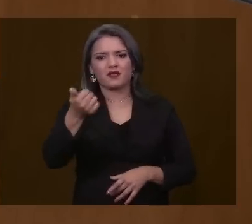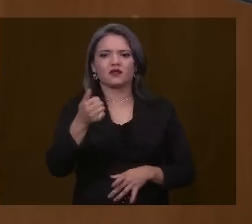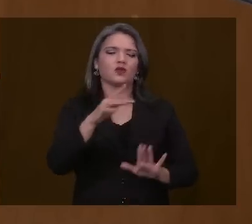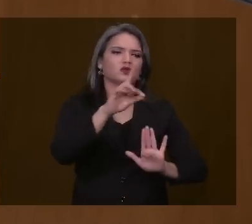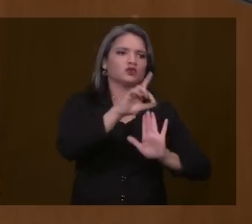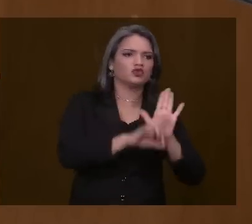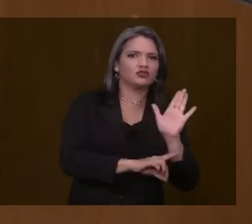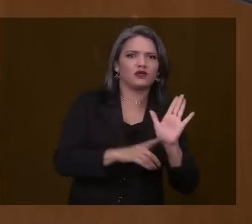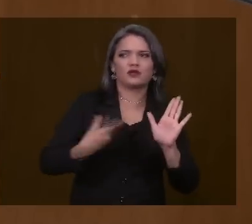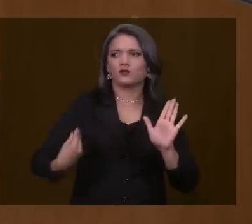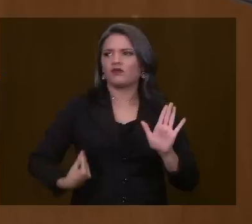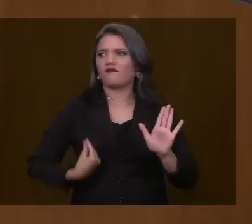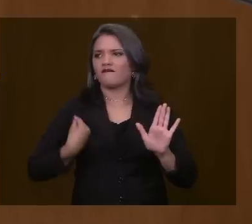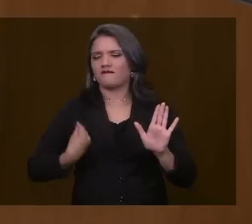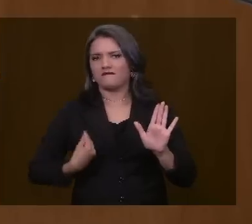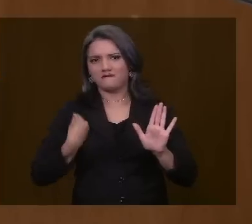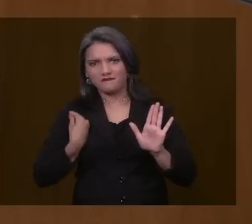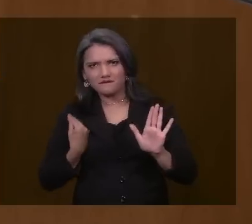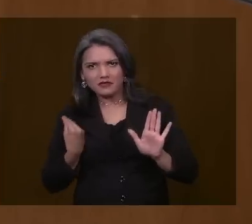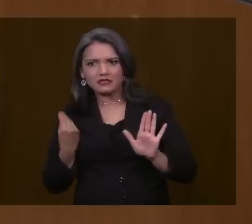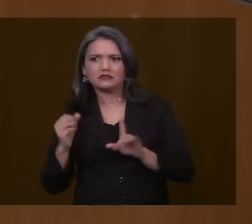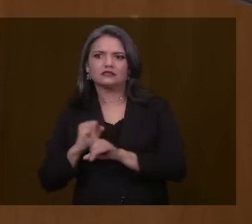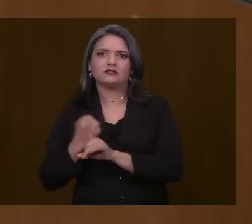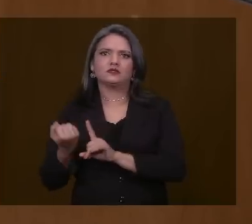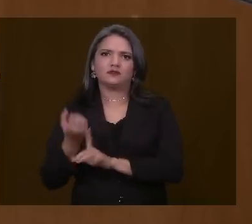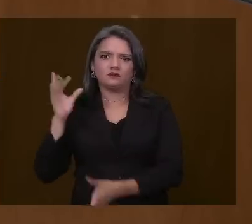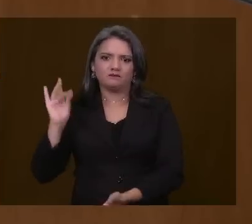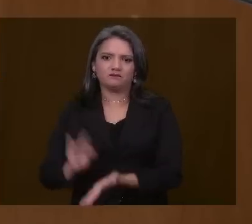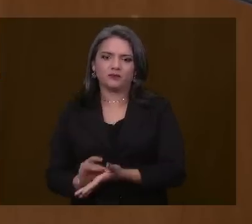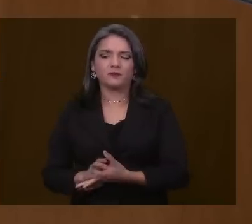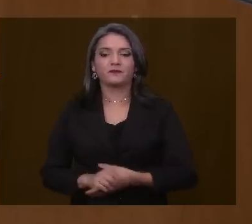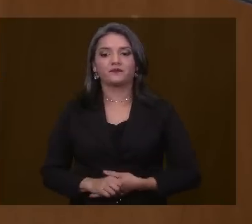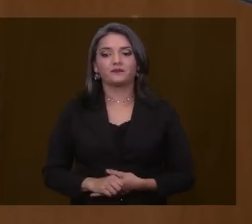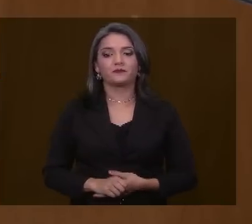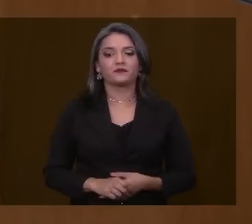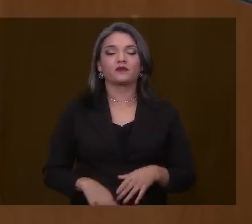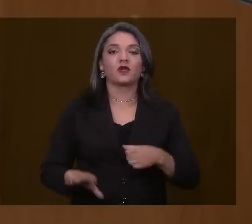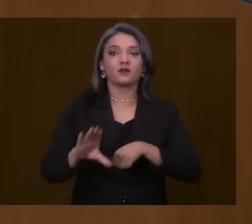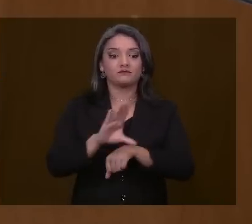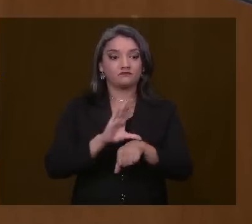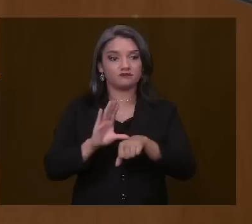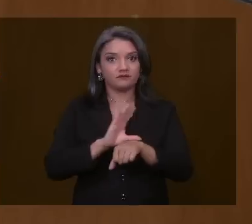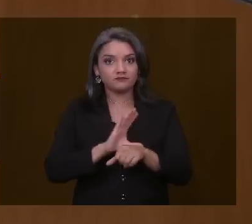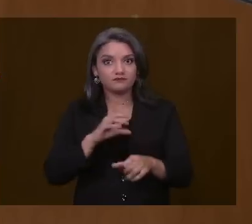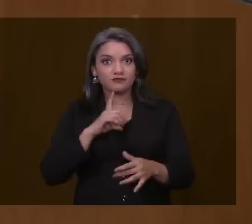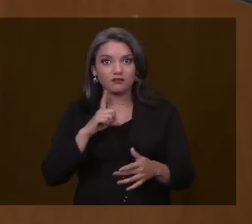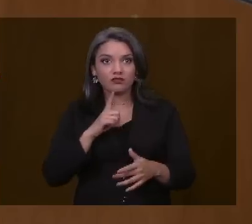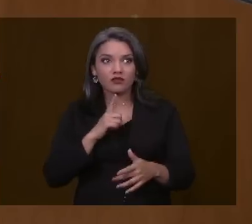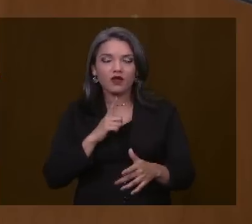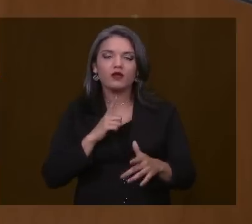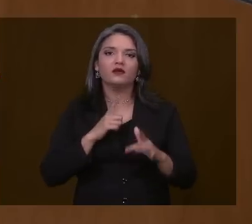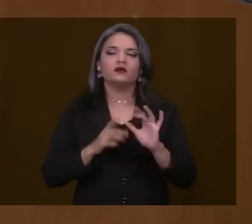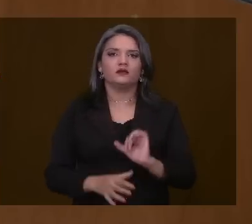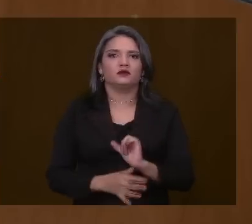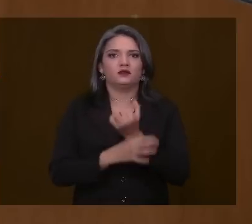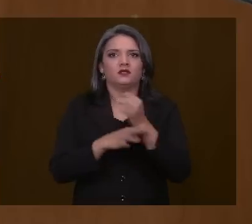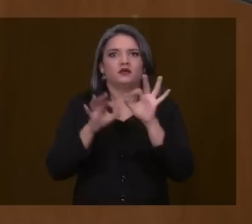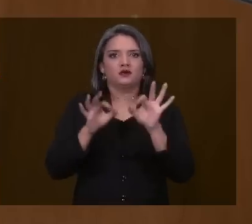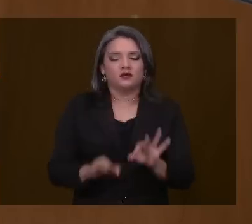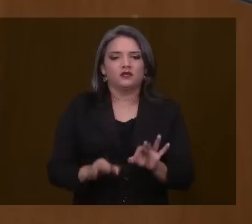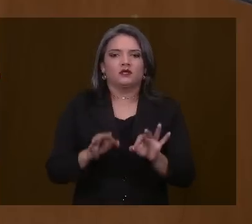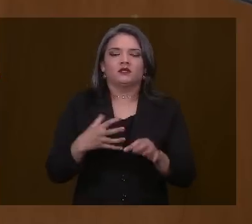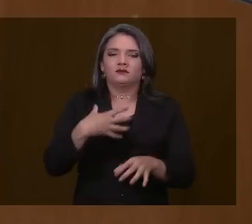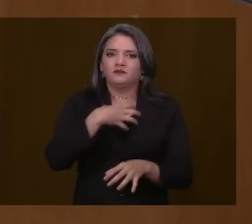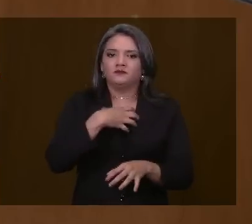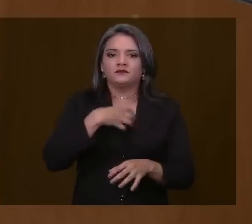a realidade social. A perspectiva da efetividade da Constituição, delineada pelo ministro Barroso, não é apenas um